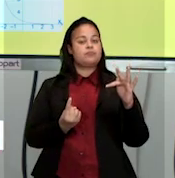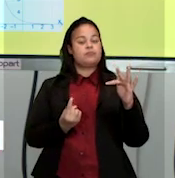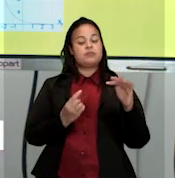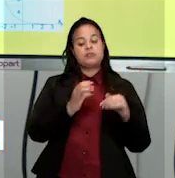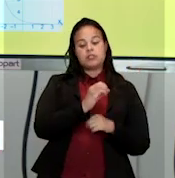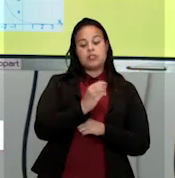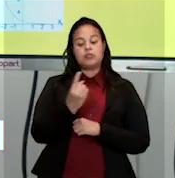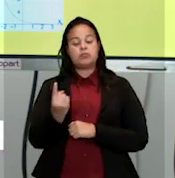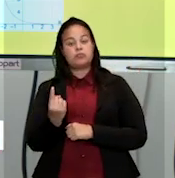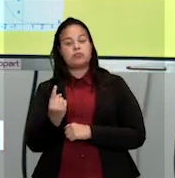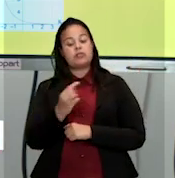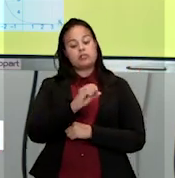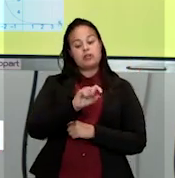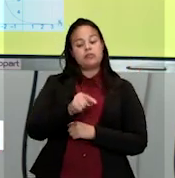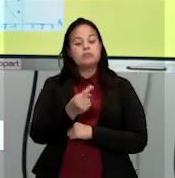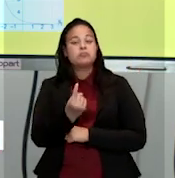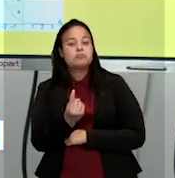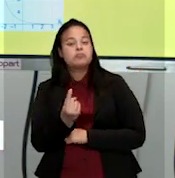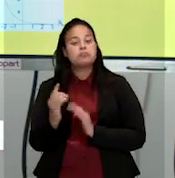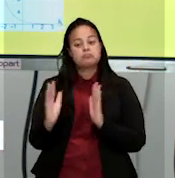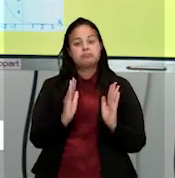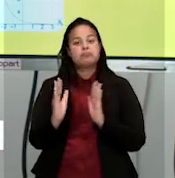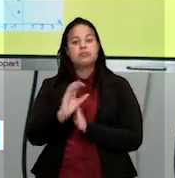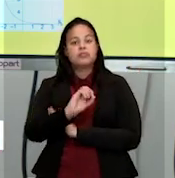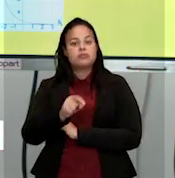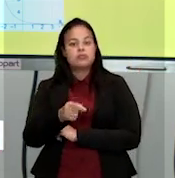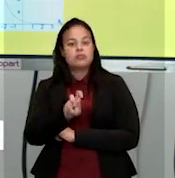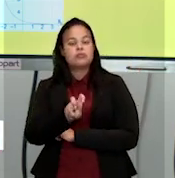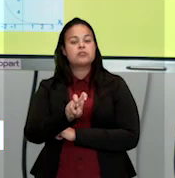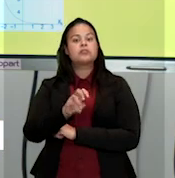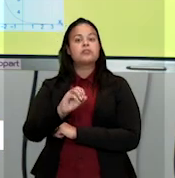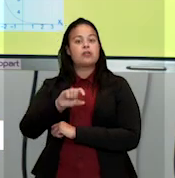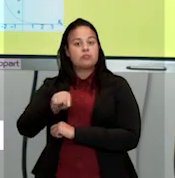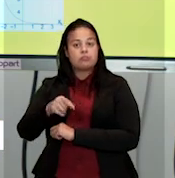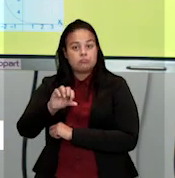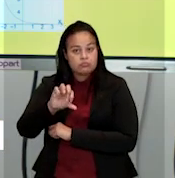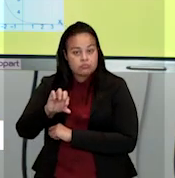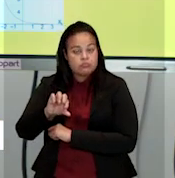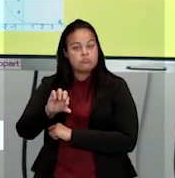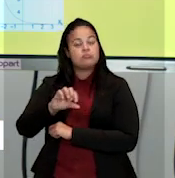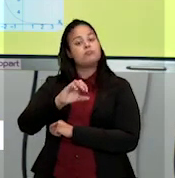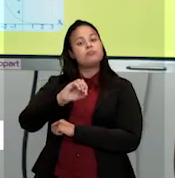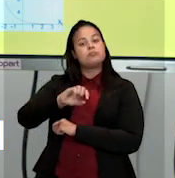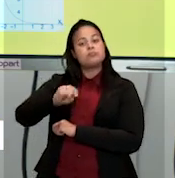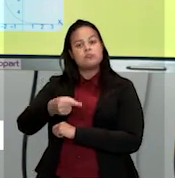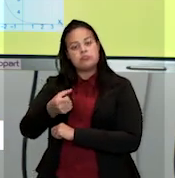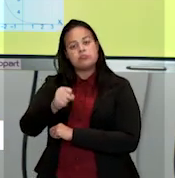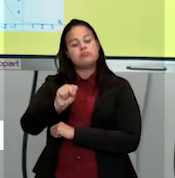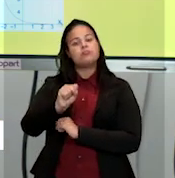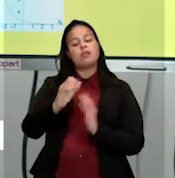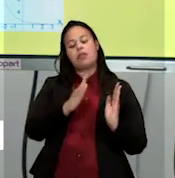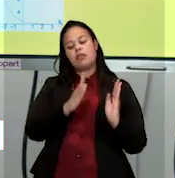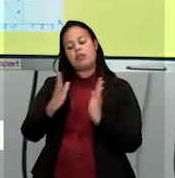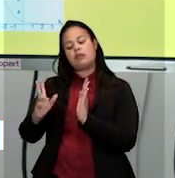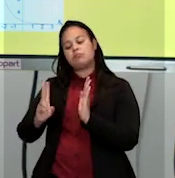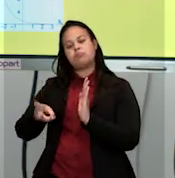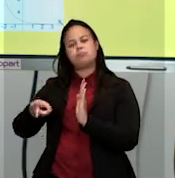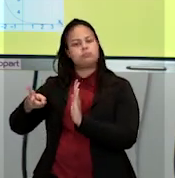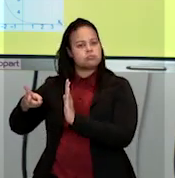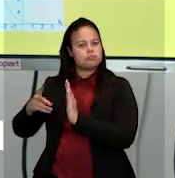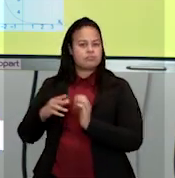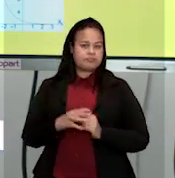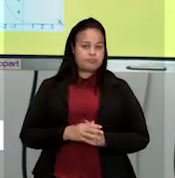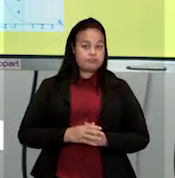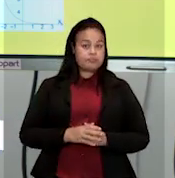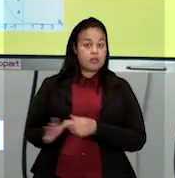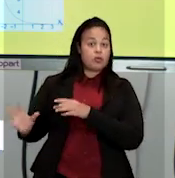1. Exemplo, 0,1, 0,5, 0,99, 0,8 e por aí vai. Então,